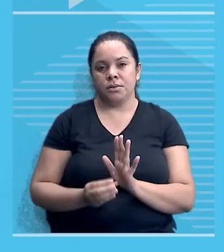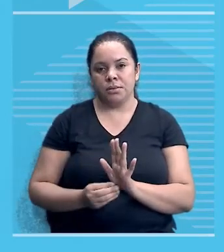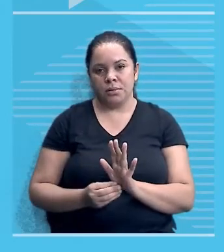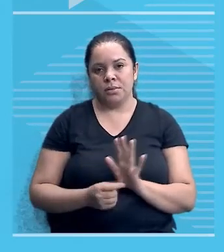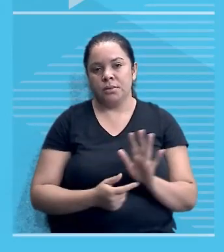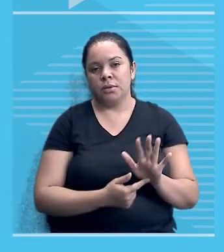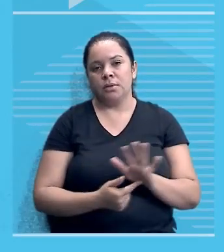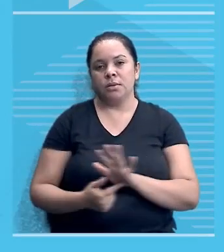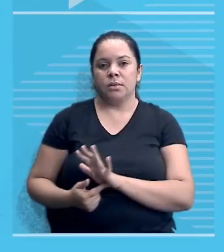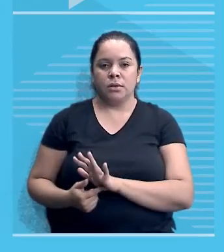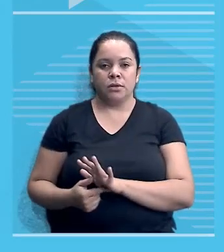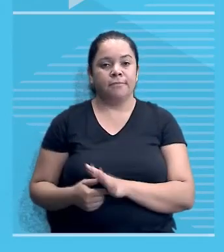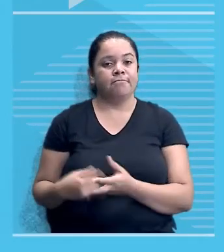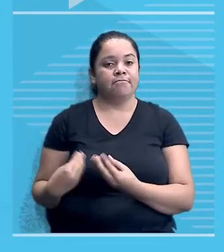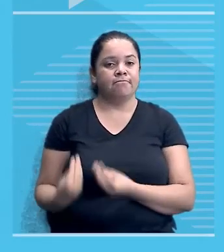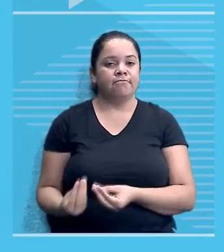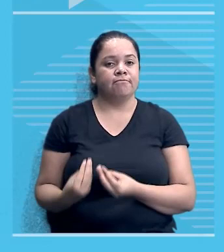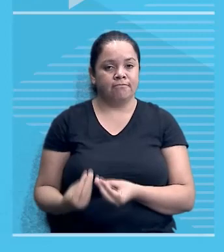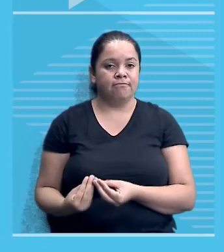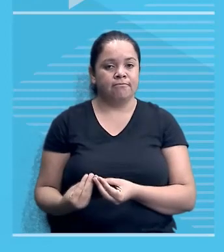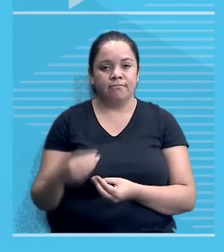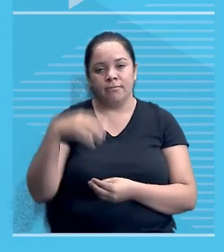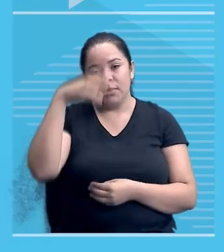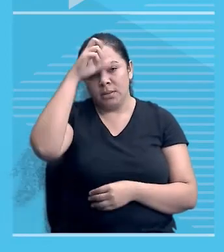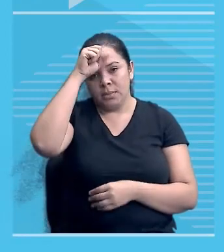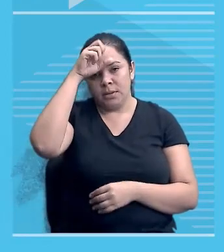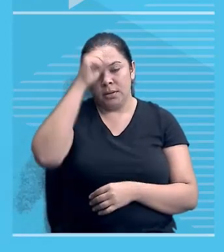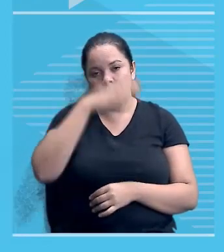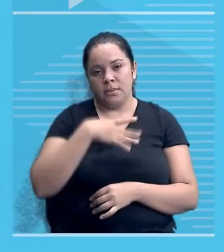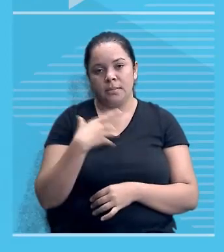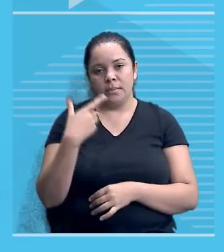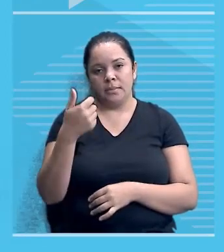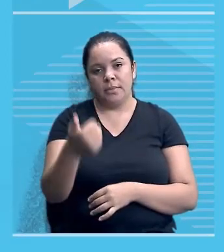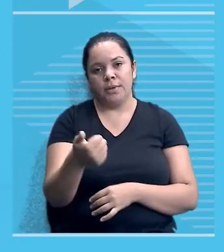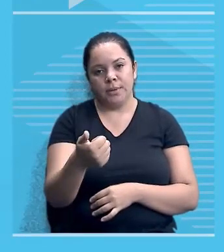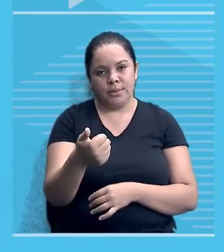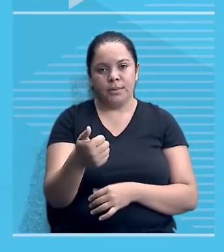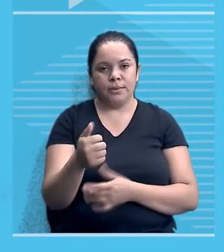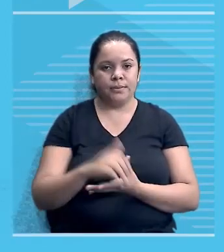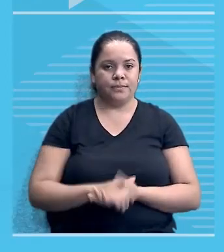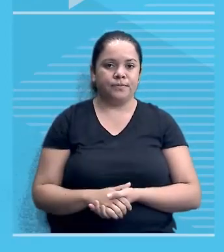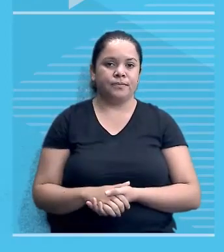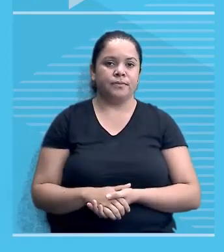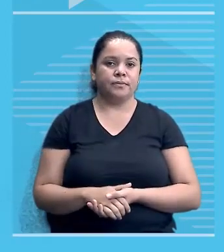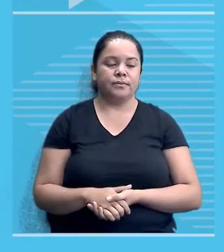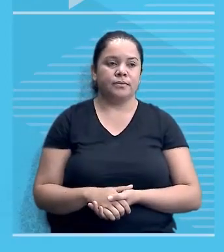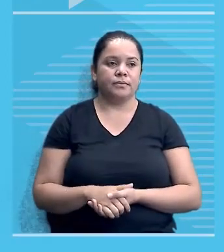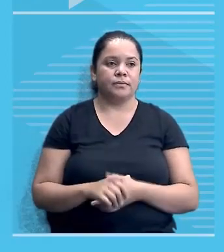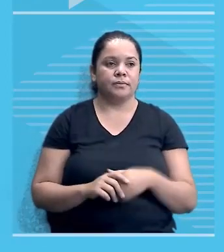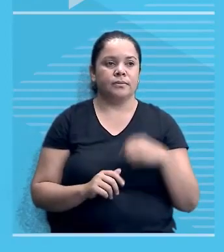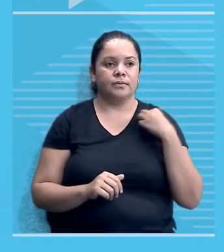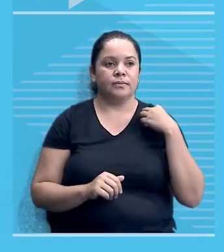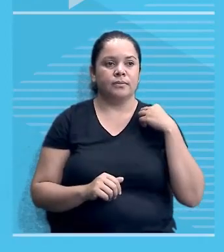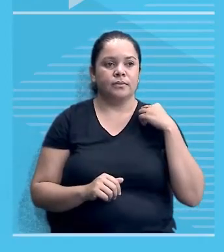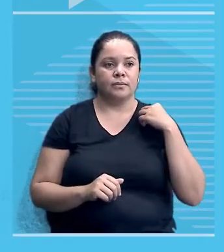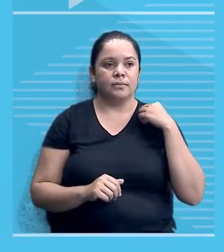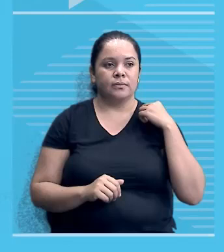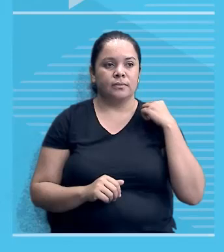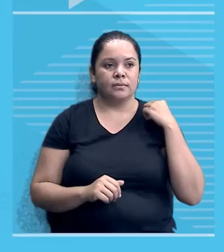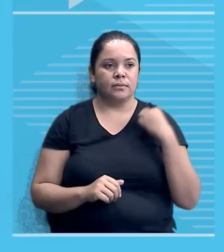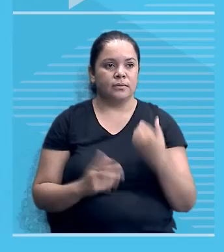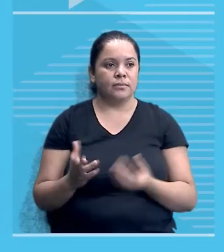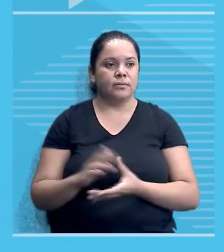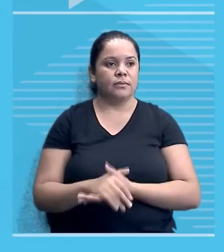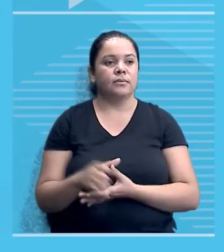assim fique-se melhor para que assim você entenda melhor tranquilo se houve exercício e você aproveita não vou apagar